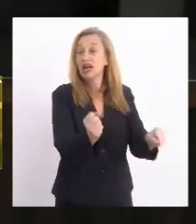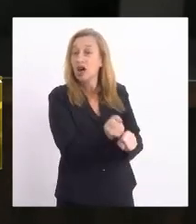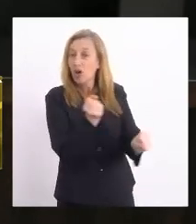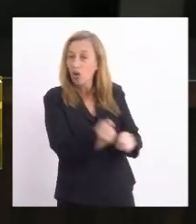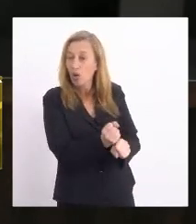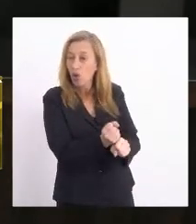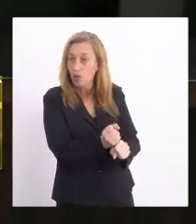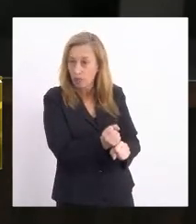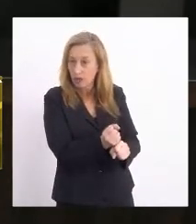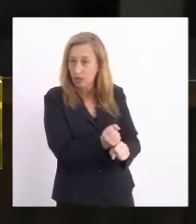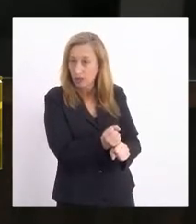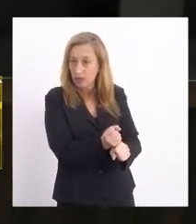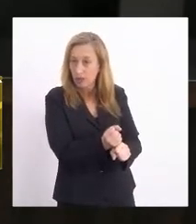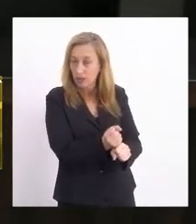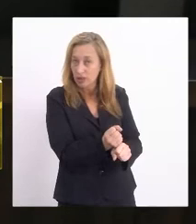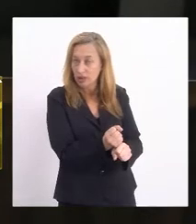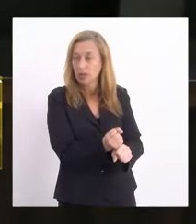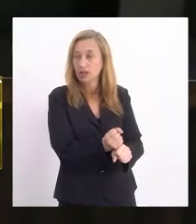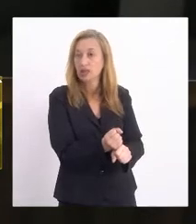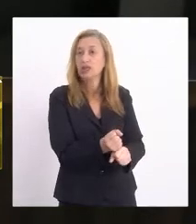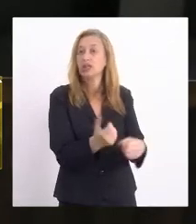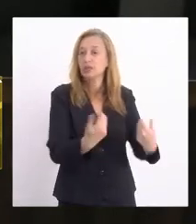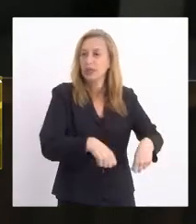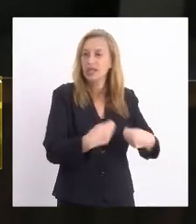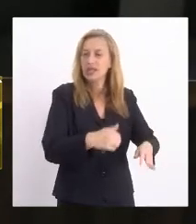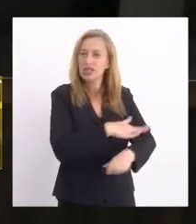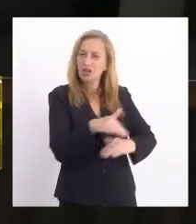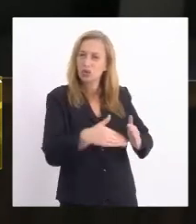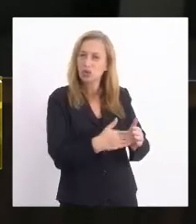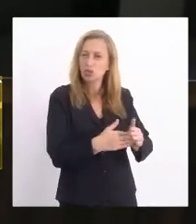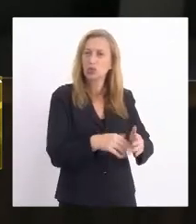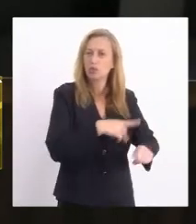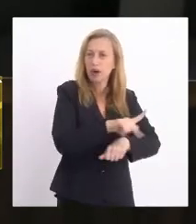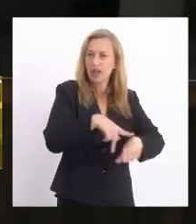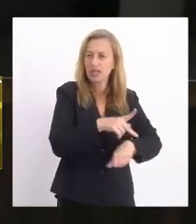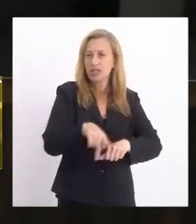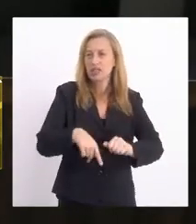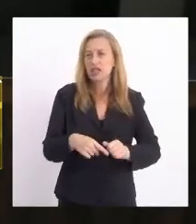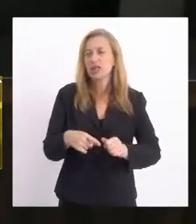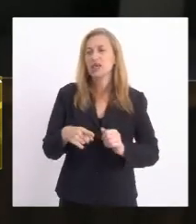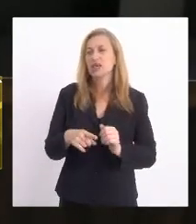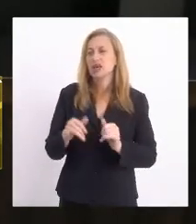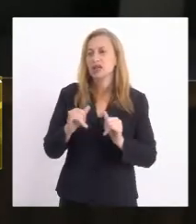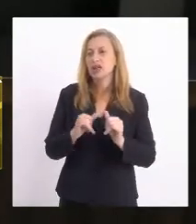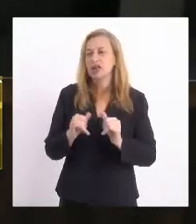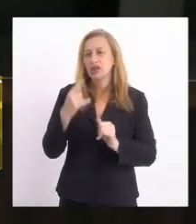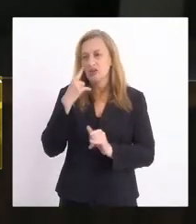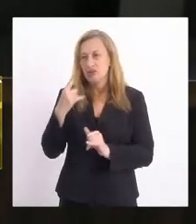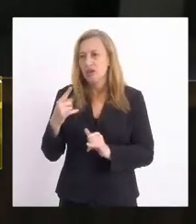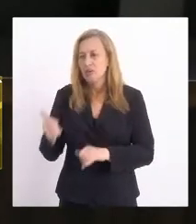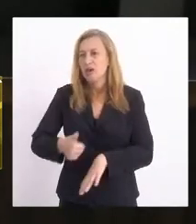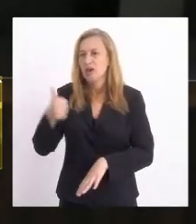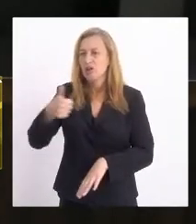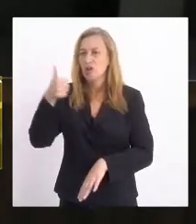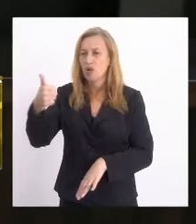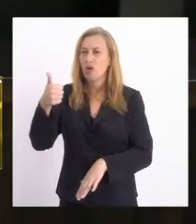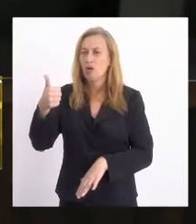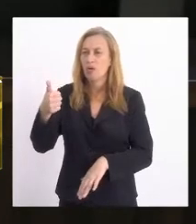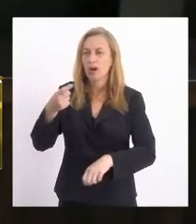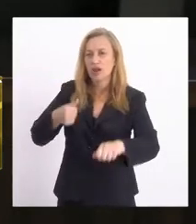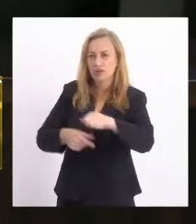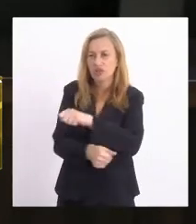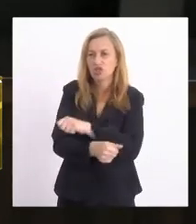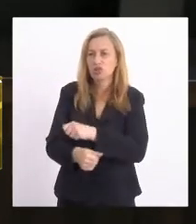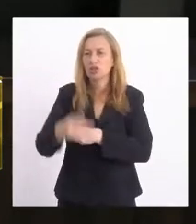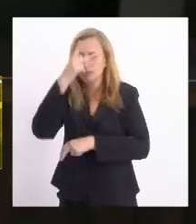estruturando o turismo por todo o país e anunciar medidas para atrair cada vez mais investidores e